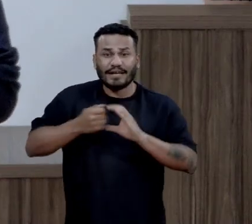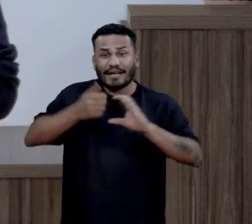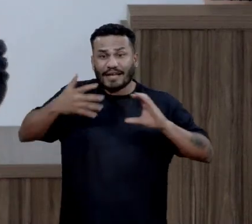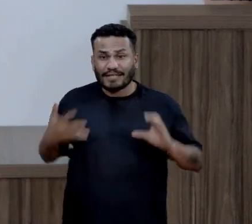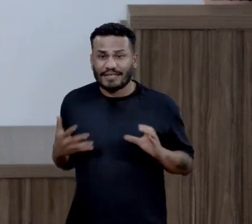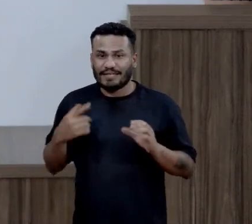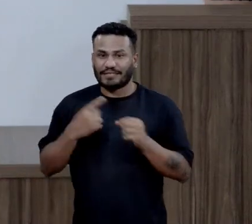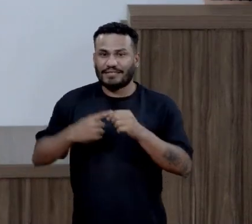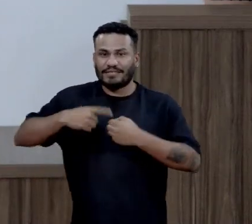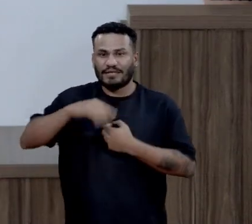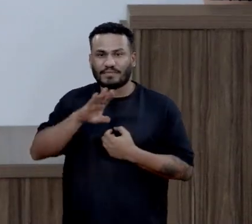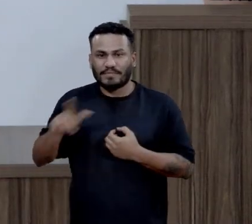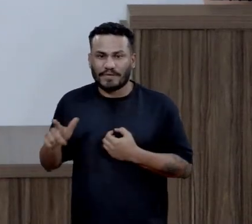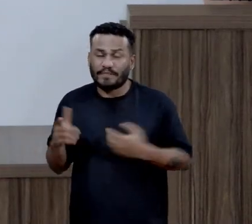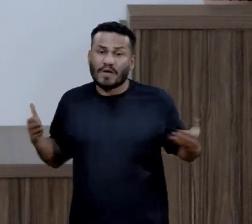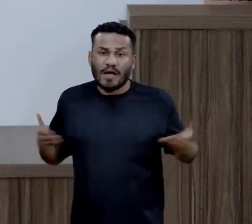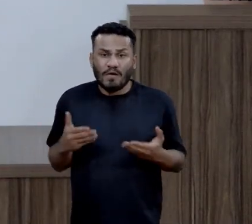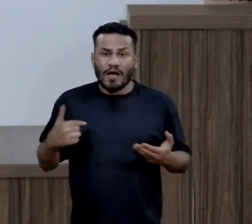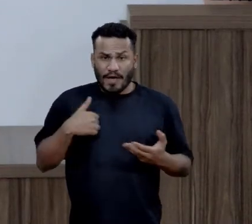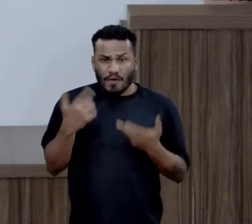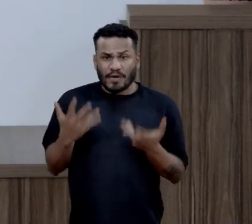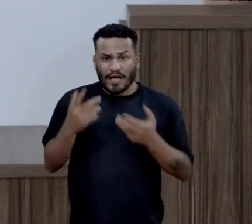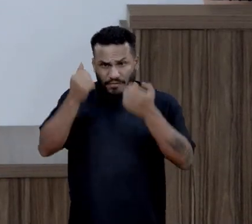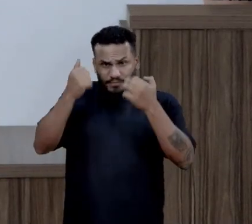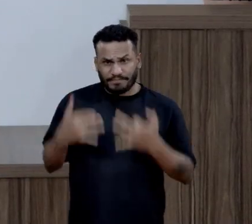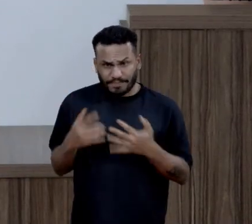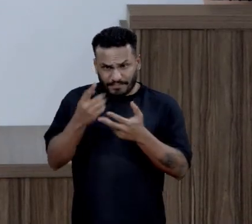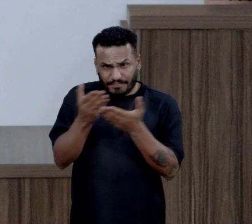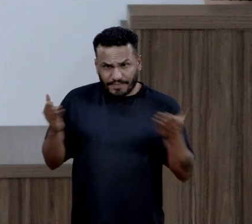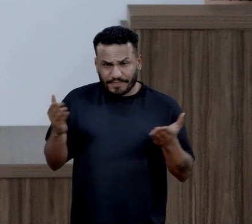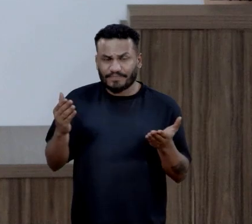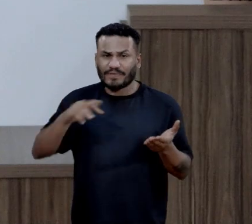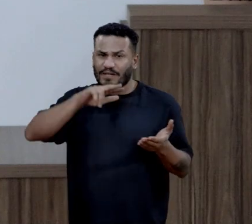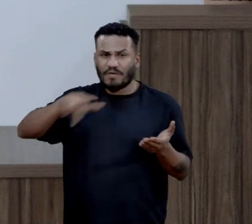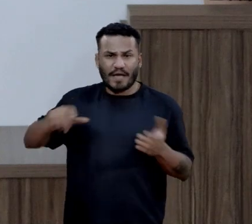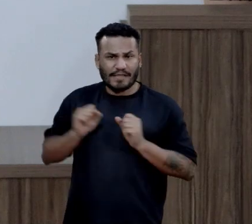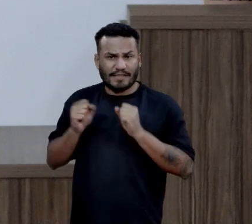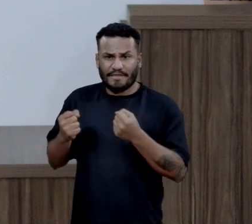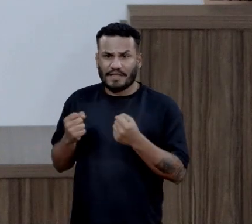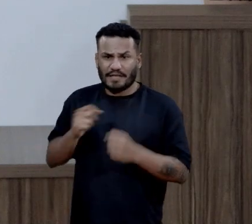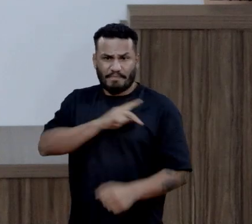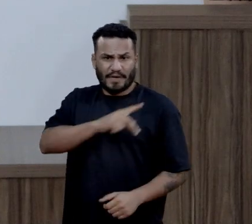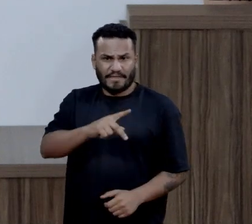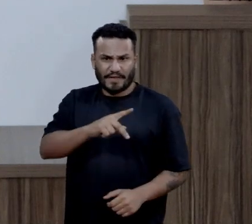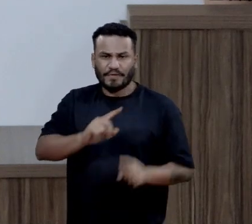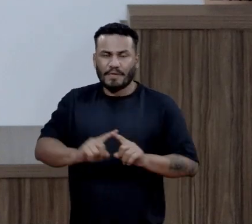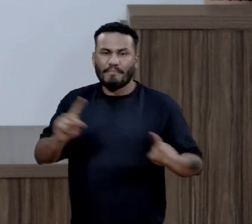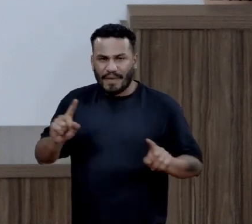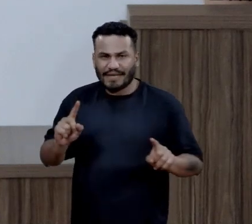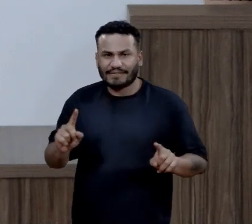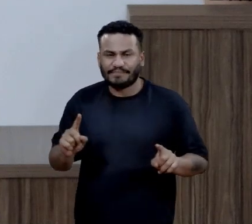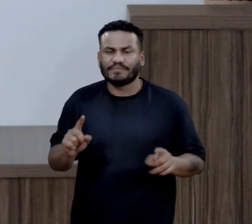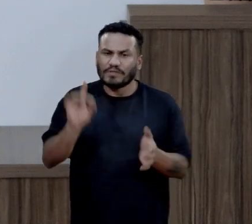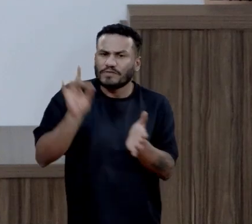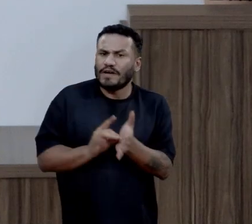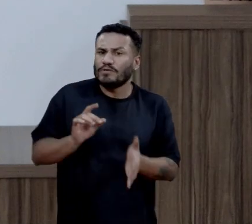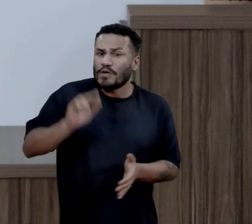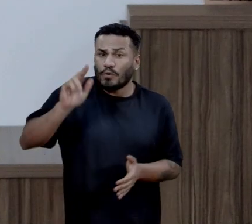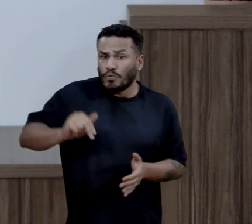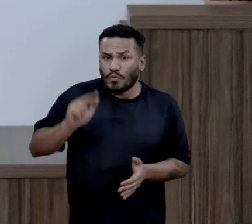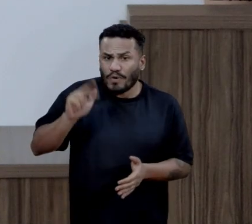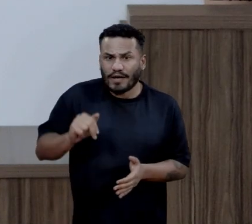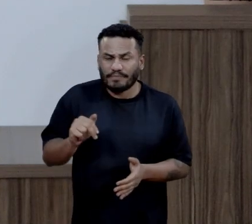característica da nossa cidade. Agora eu quero falar uma coisa, vereador Adriano, que não é defender o prefeito, mas, de fato, eu nunca